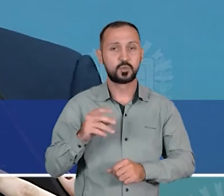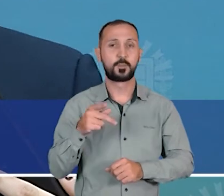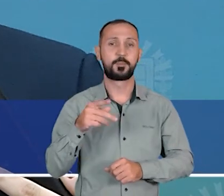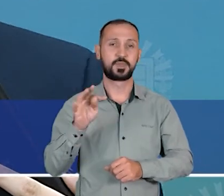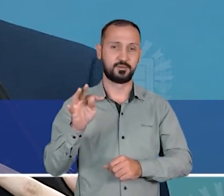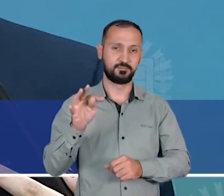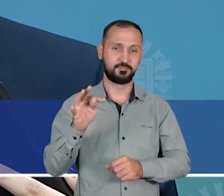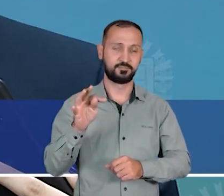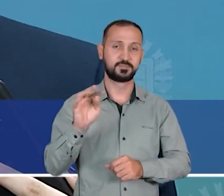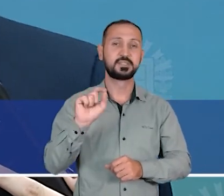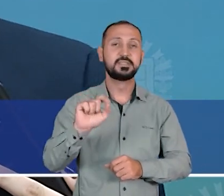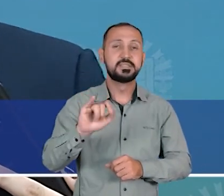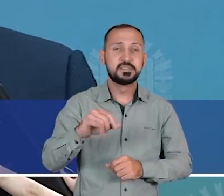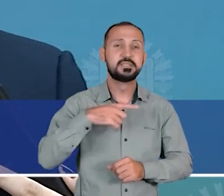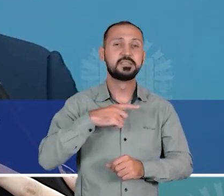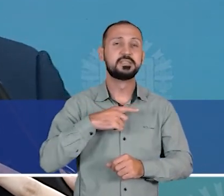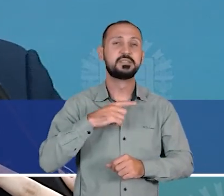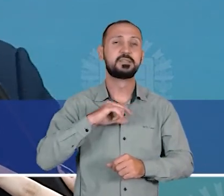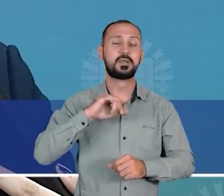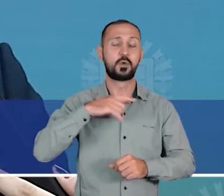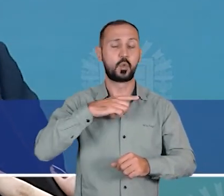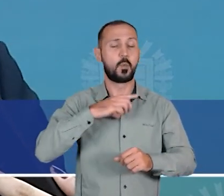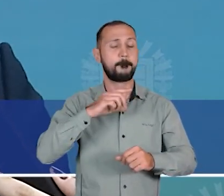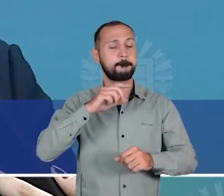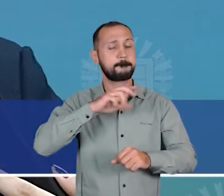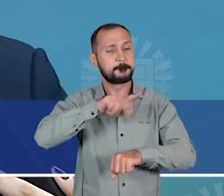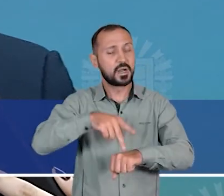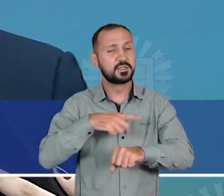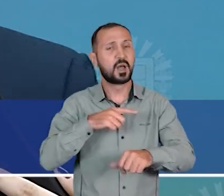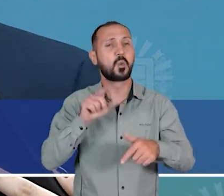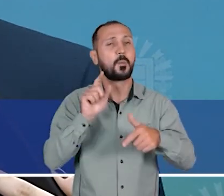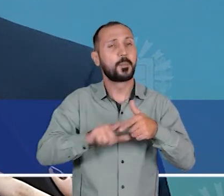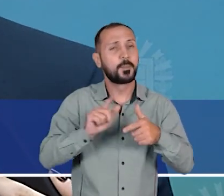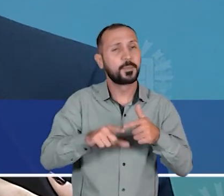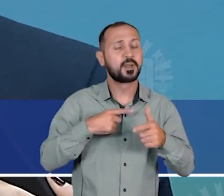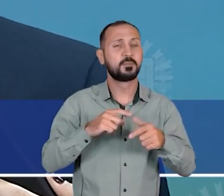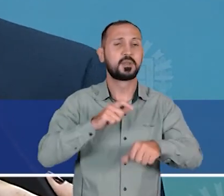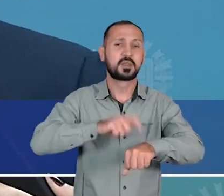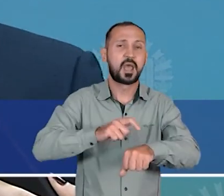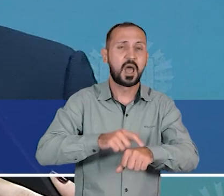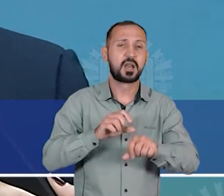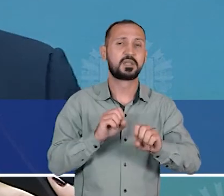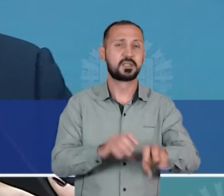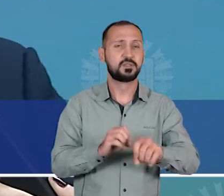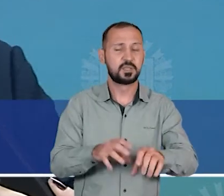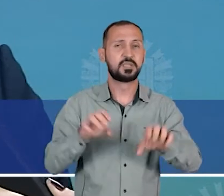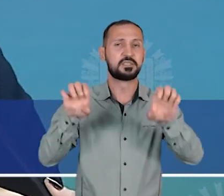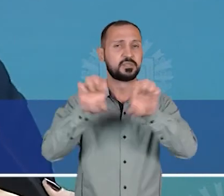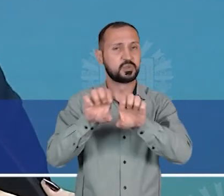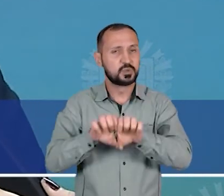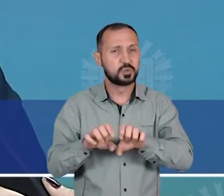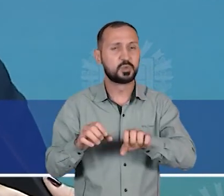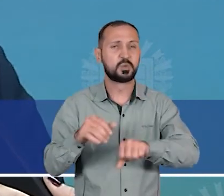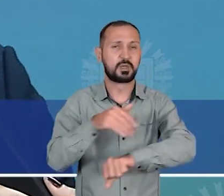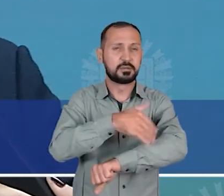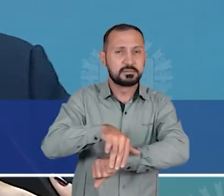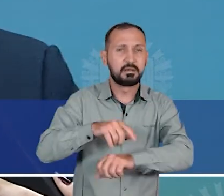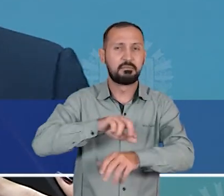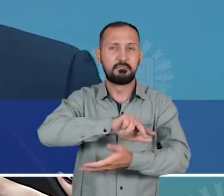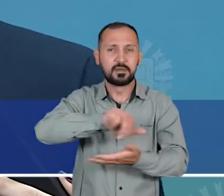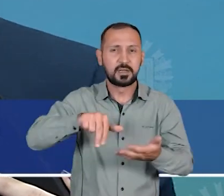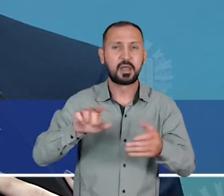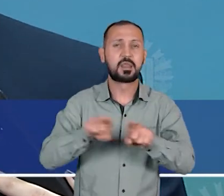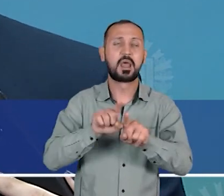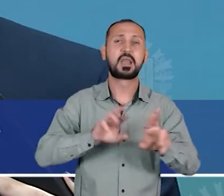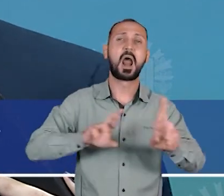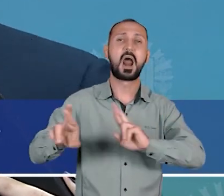o governo petista. Se o país está do jeito que está, com tanto problema na área da educação, da infraestrutura,